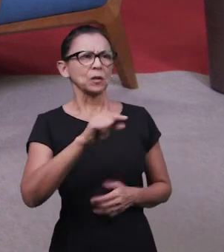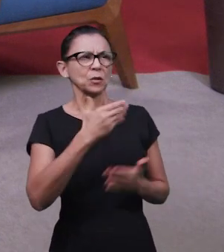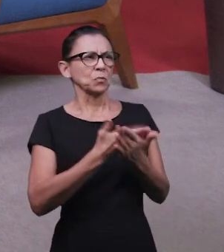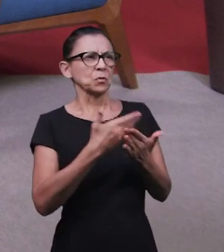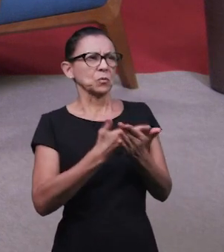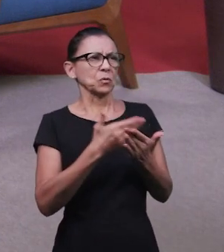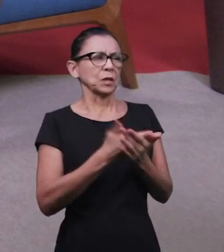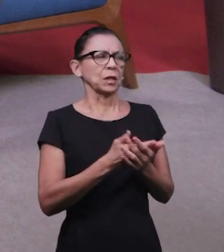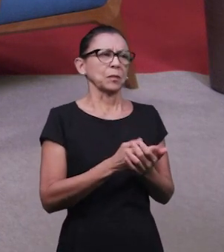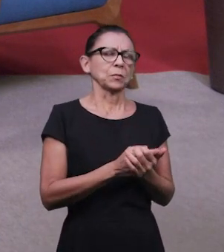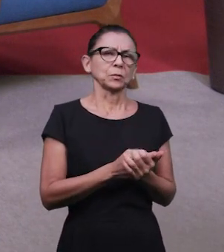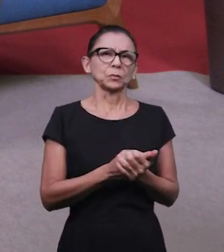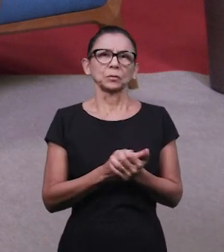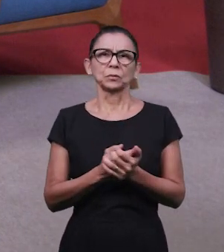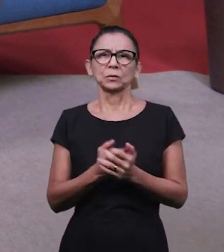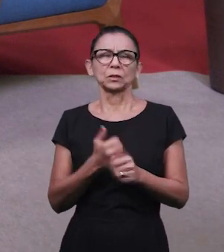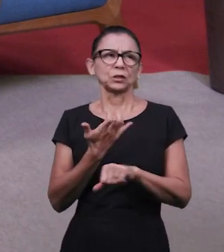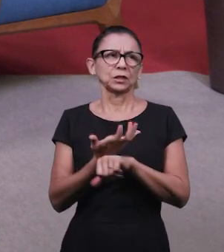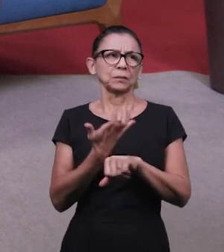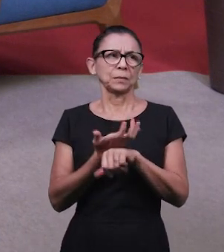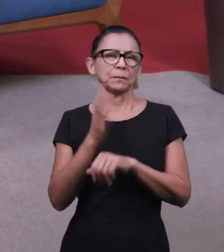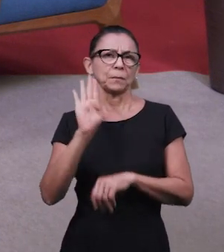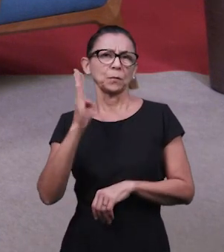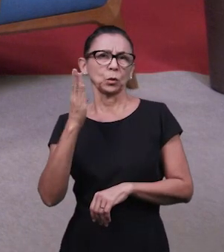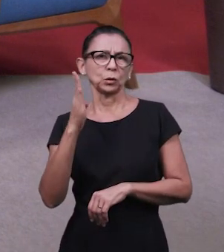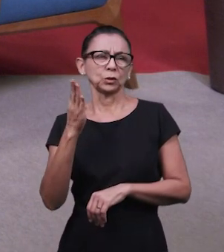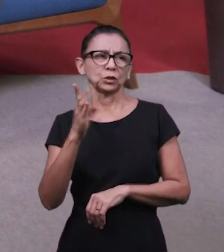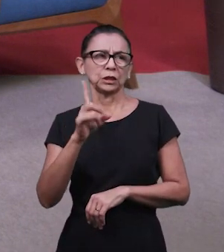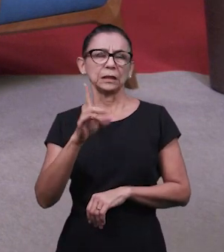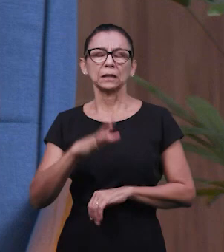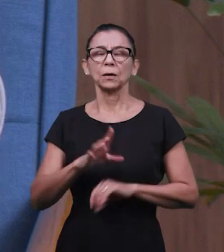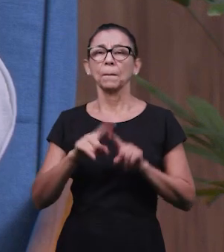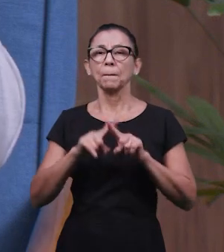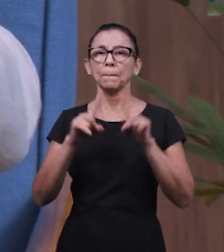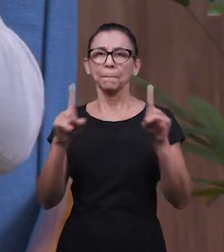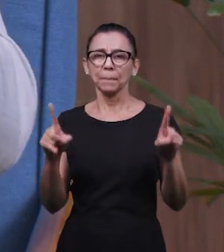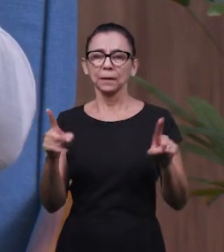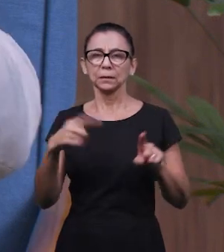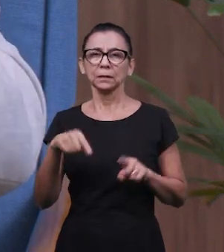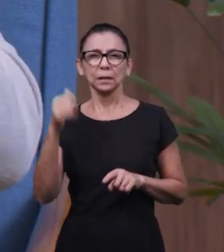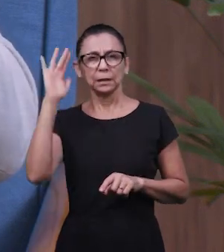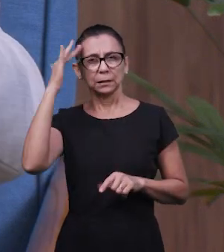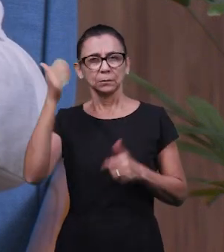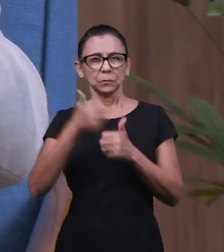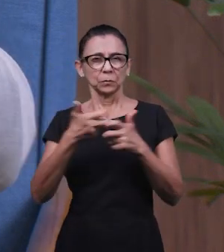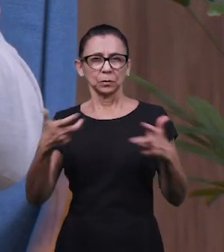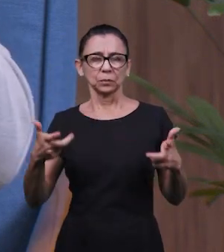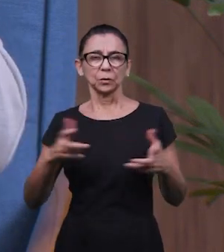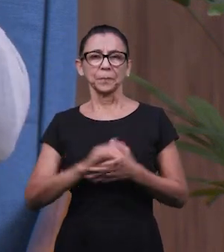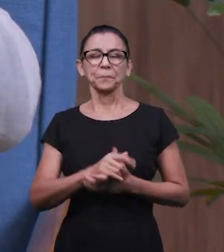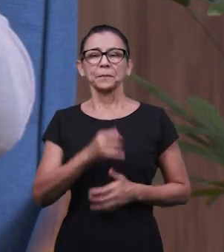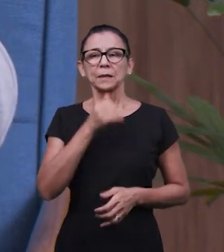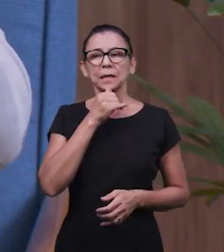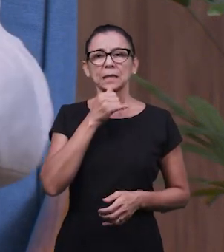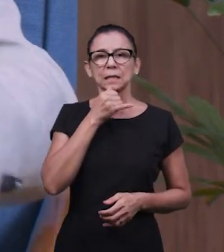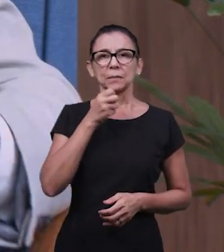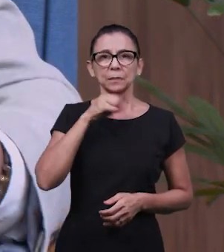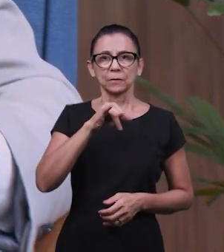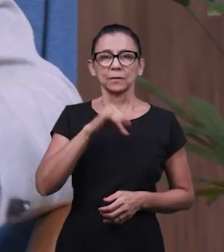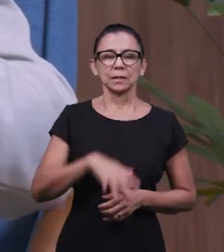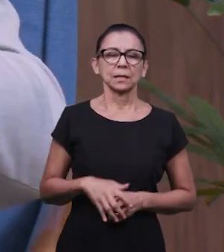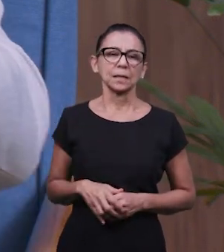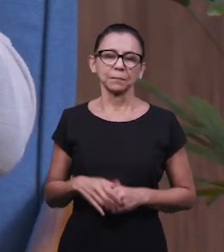vitórias da igreja é através da palavra revelada. Glória Amém. a Jesus. Nós não somos da área biológica, nenhum de nós